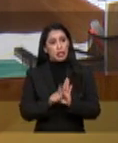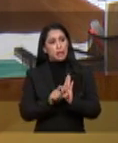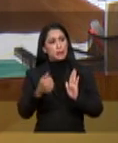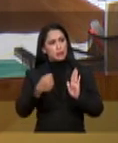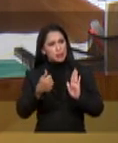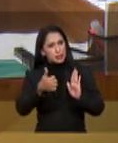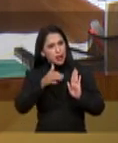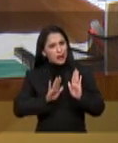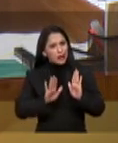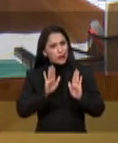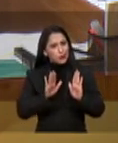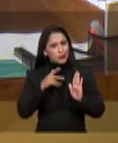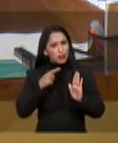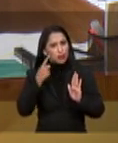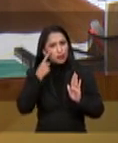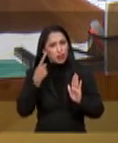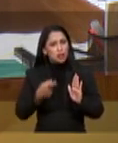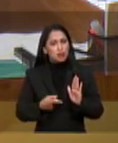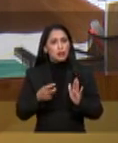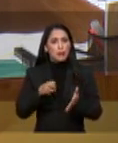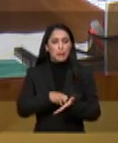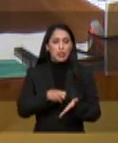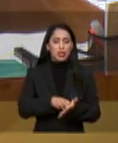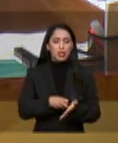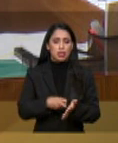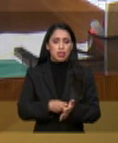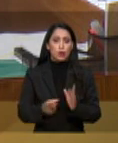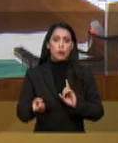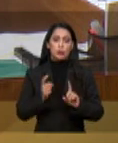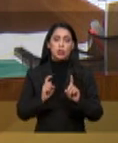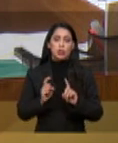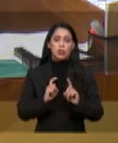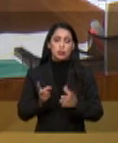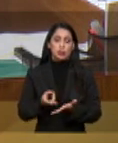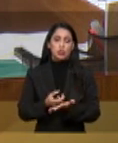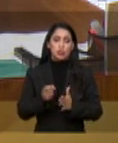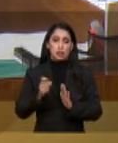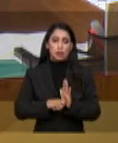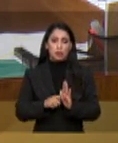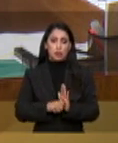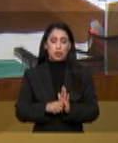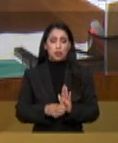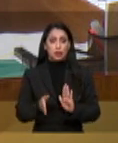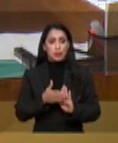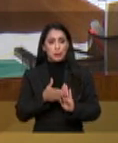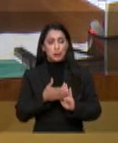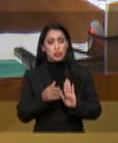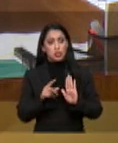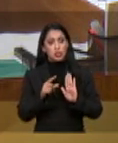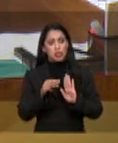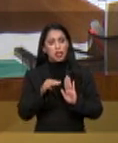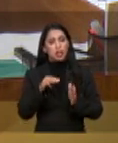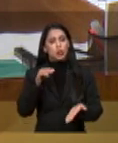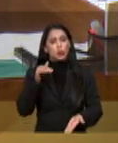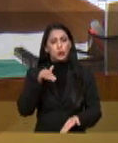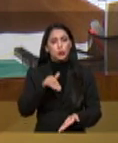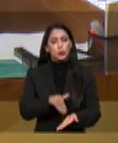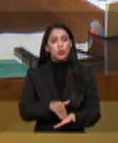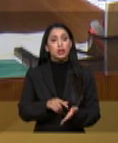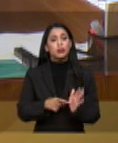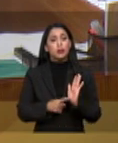certa cautela ao acionamento da esfera penal pela administração tributária. Trata-se de medida que, no mínimo, concretiza um